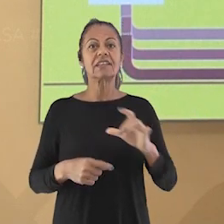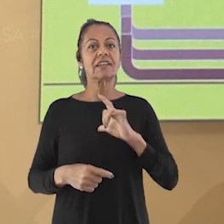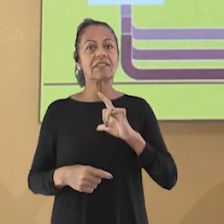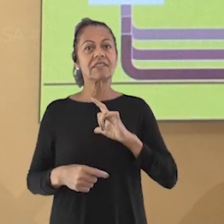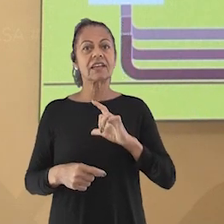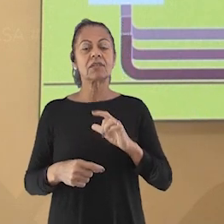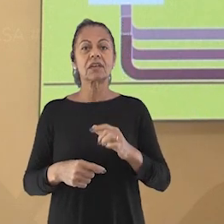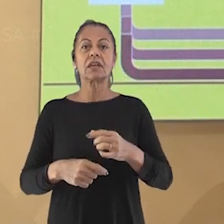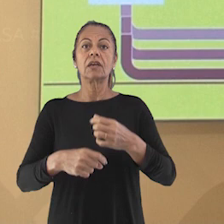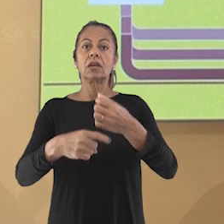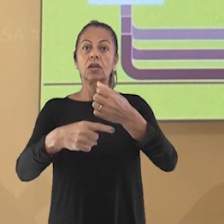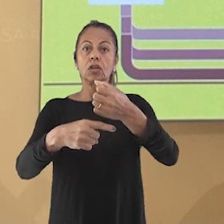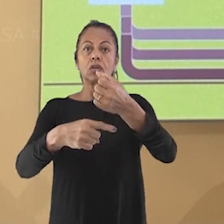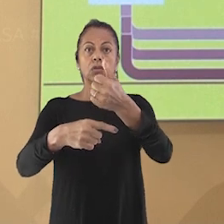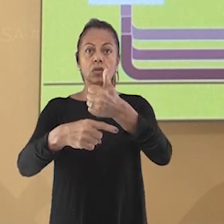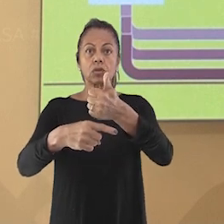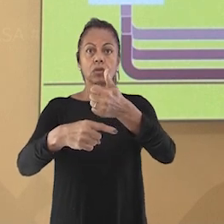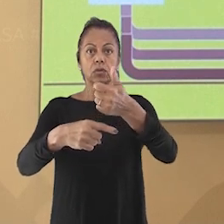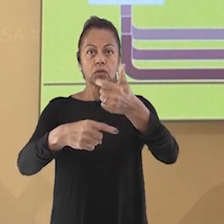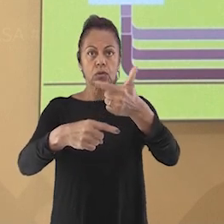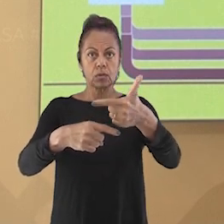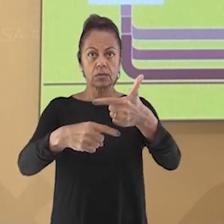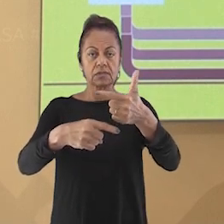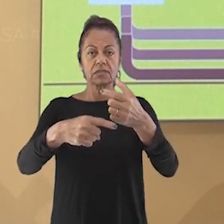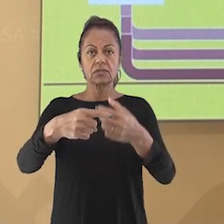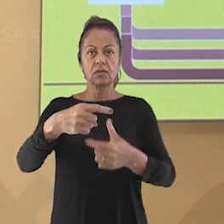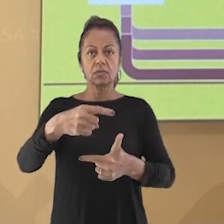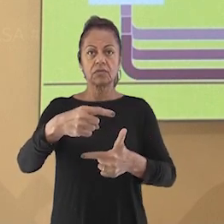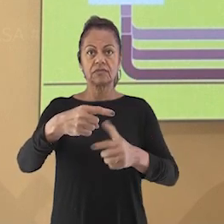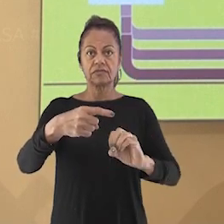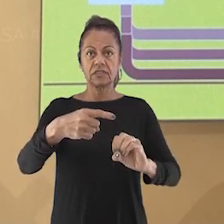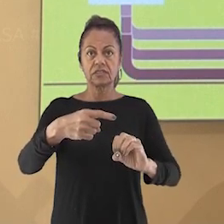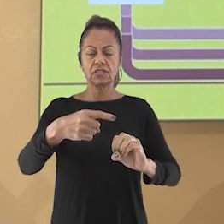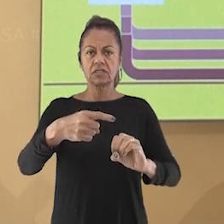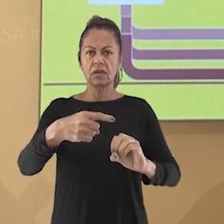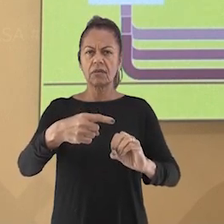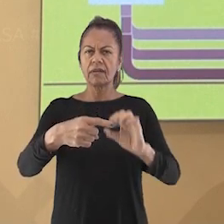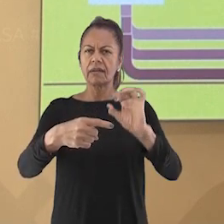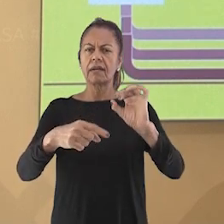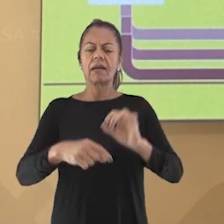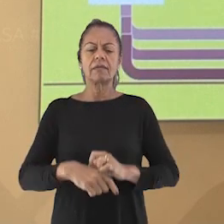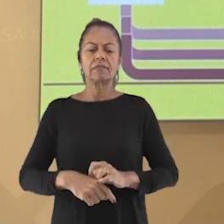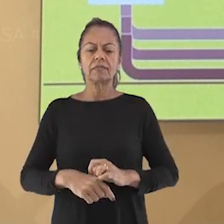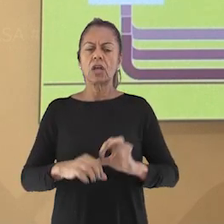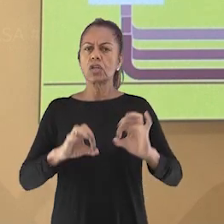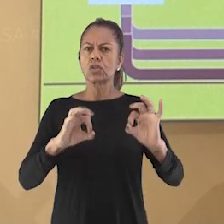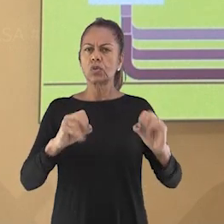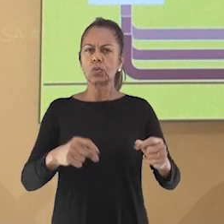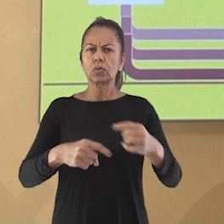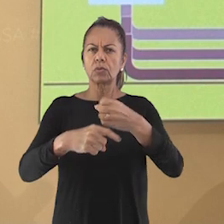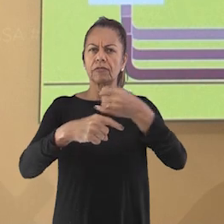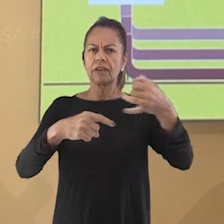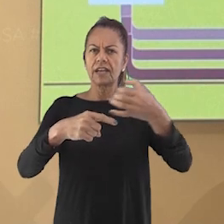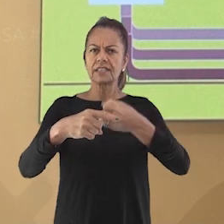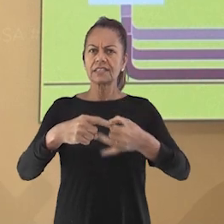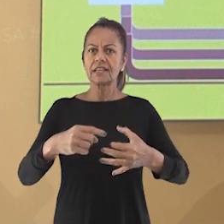temos 12 sobre 20, ou 12/20. Todas essas frações aqui são